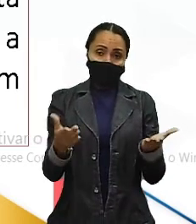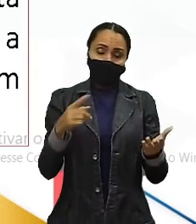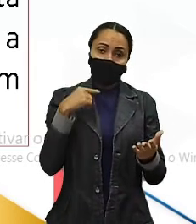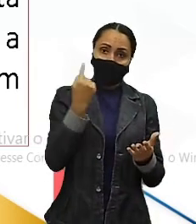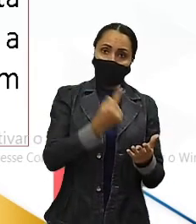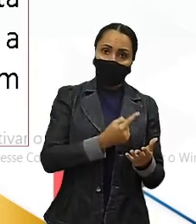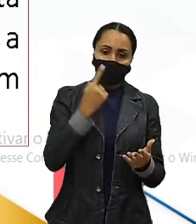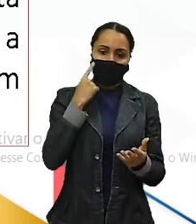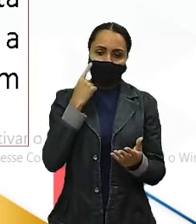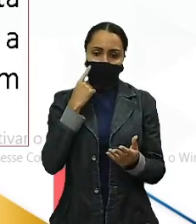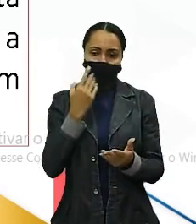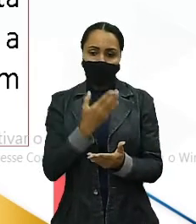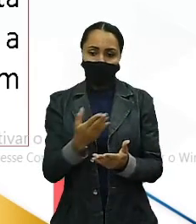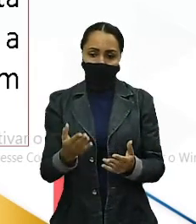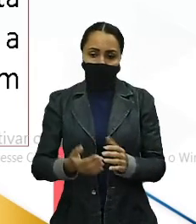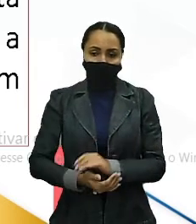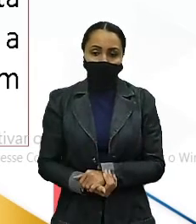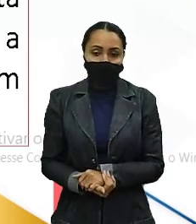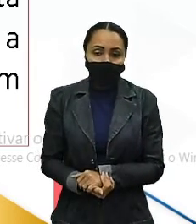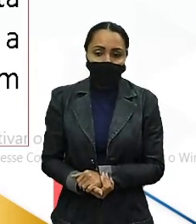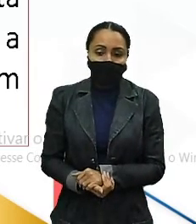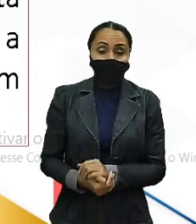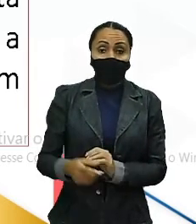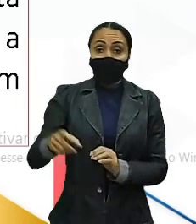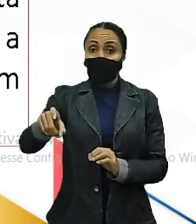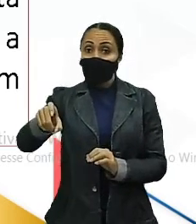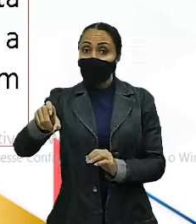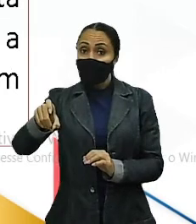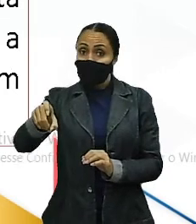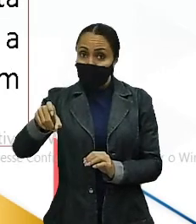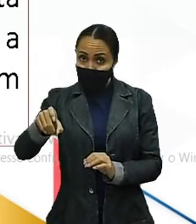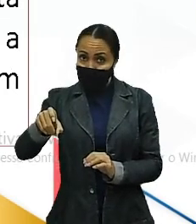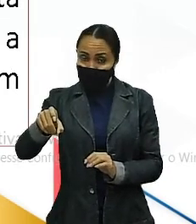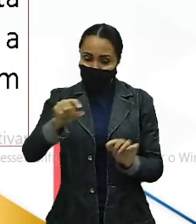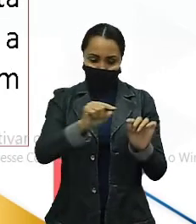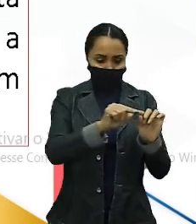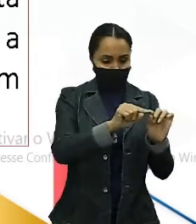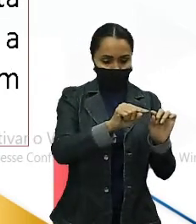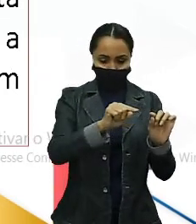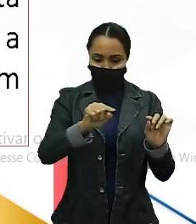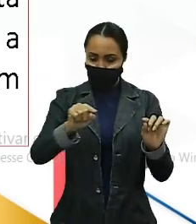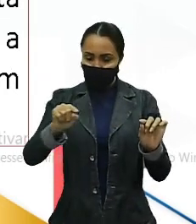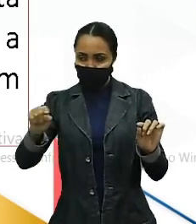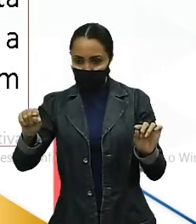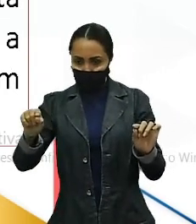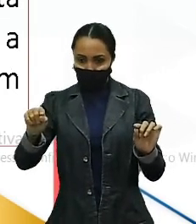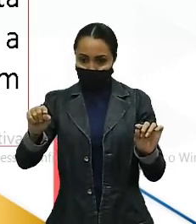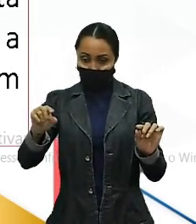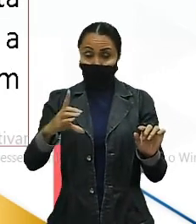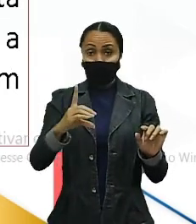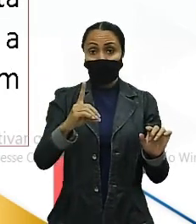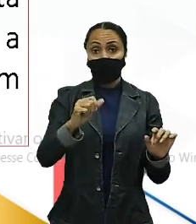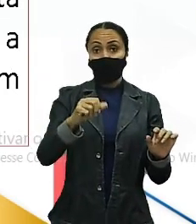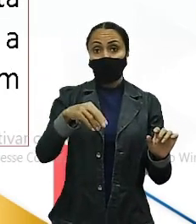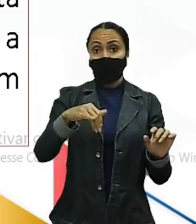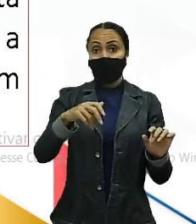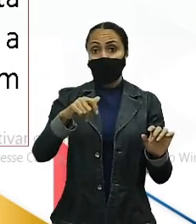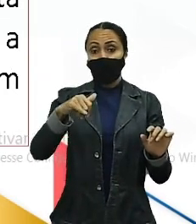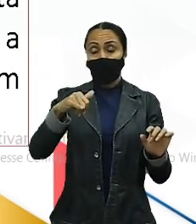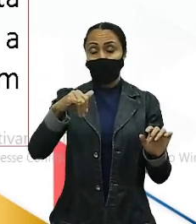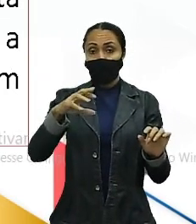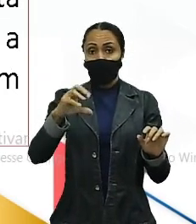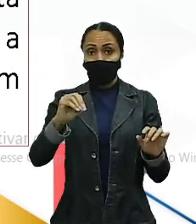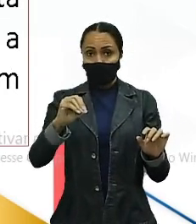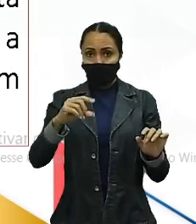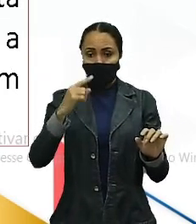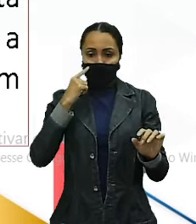fazer com o eixo, né, do X, com o eixo que a gente chama do domínio, tá bom? A ideia